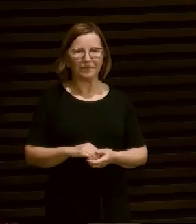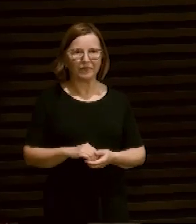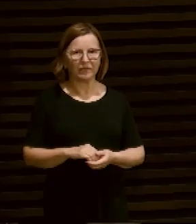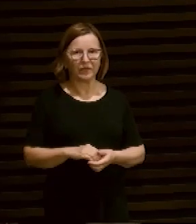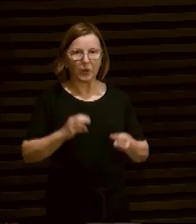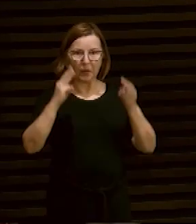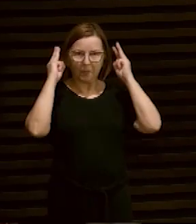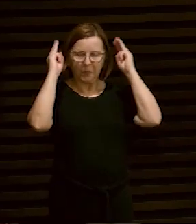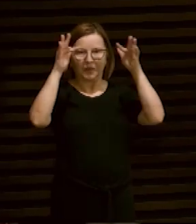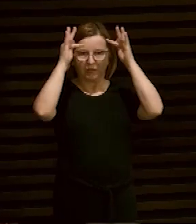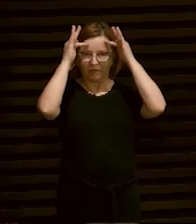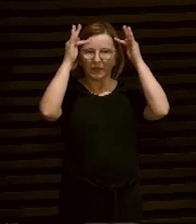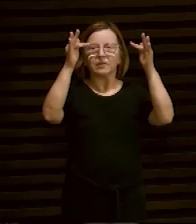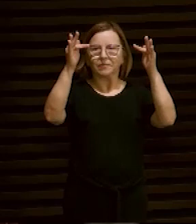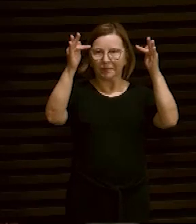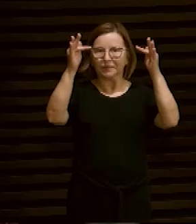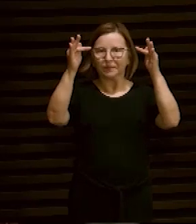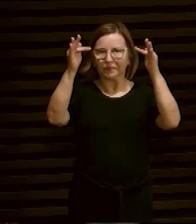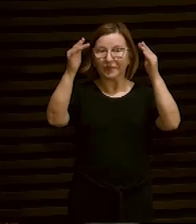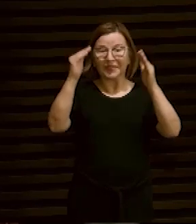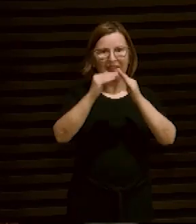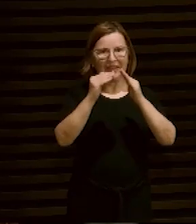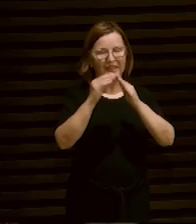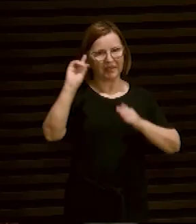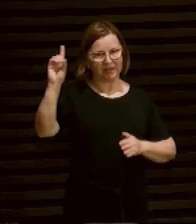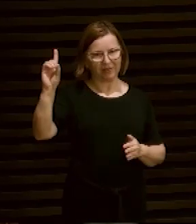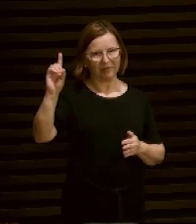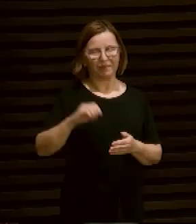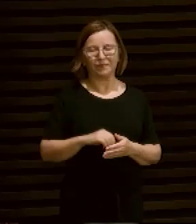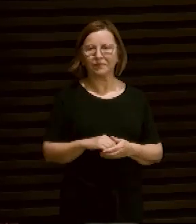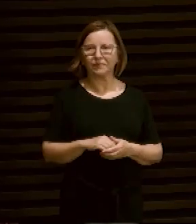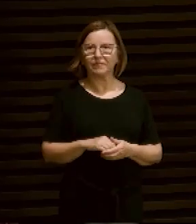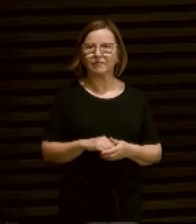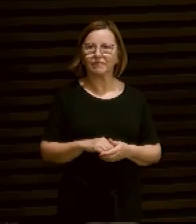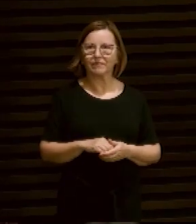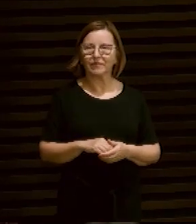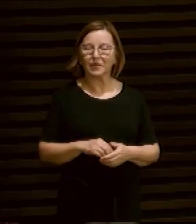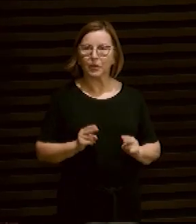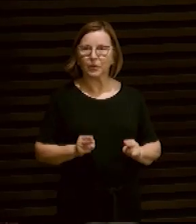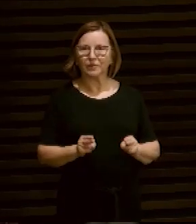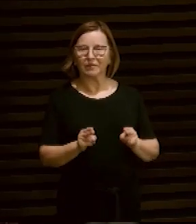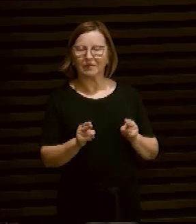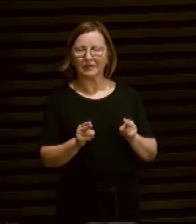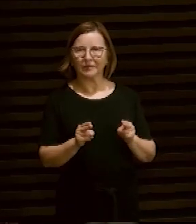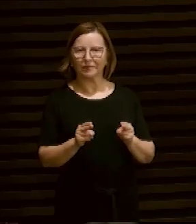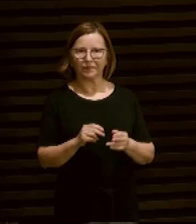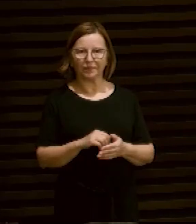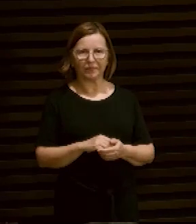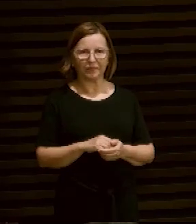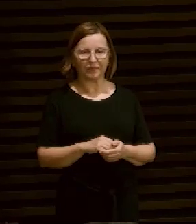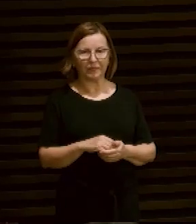Moisés foi fiel na casa de Deus, mas nós vamos ver mais à frente um pouquinho, com uma